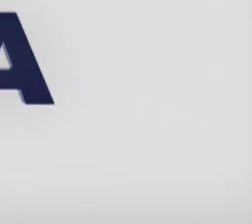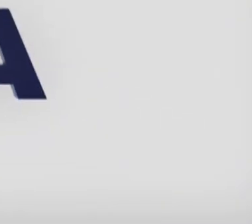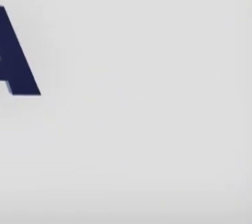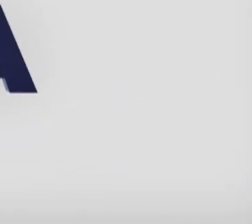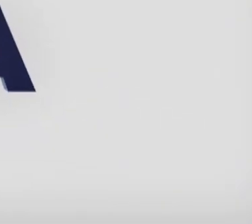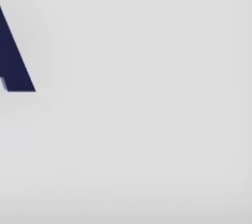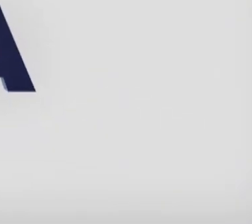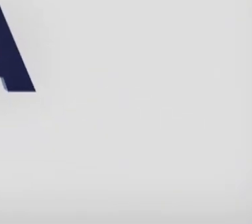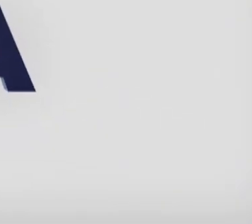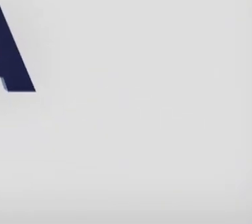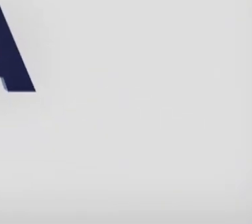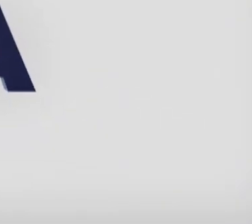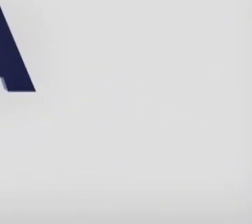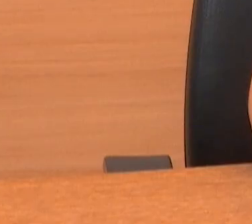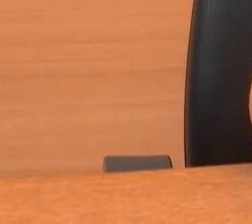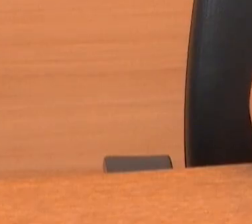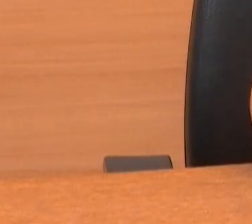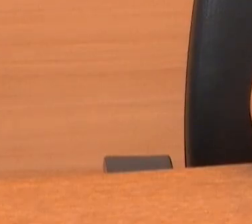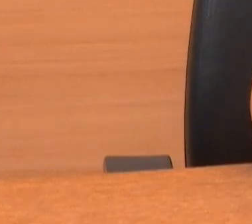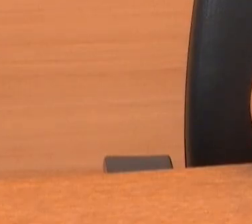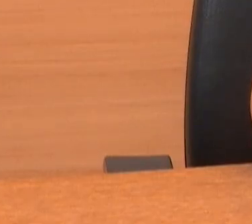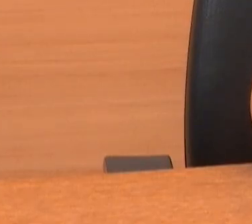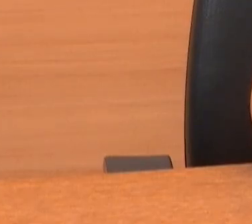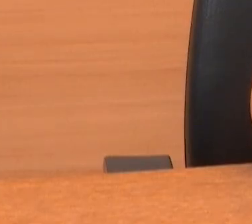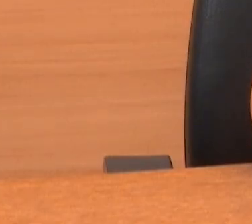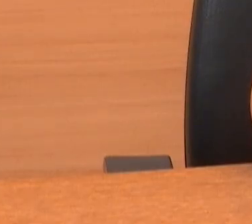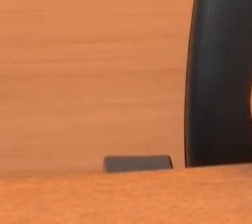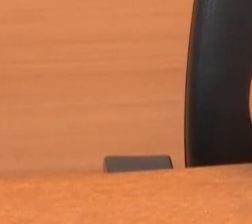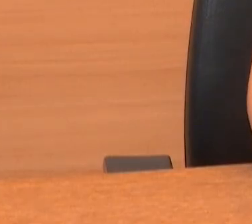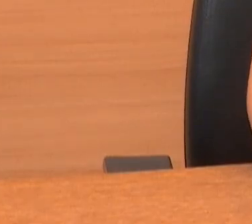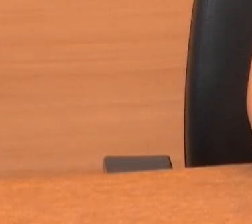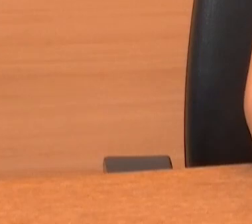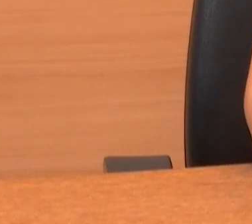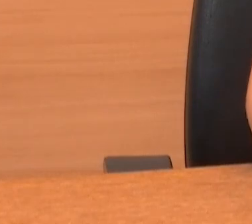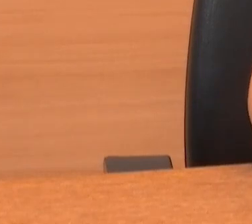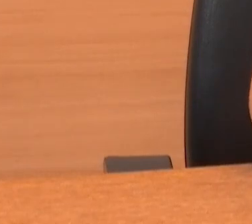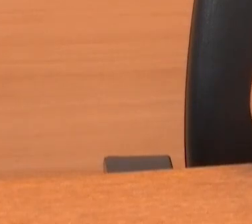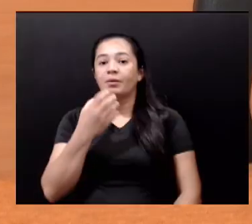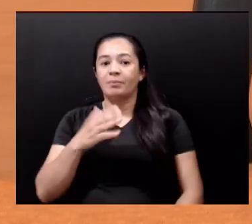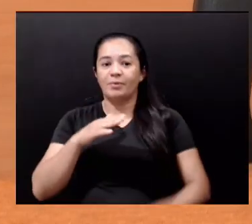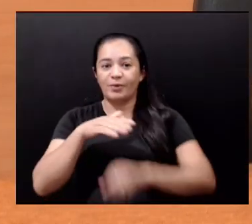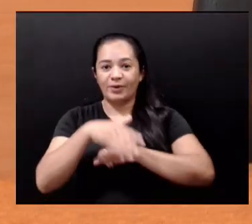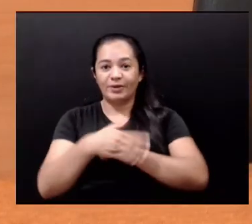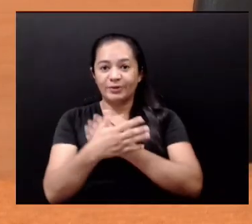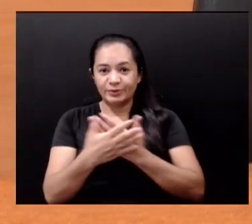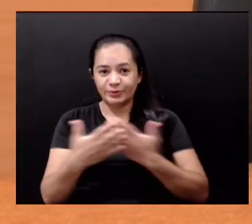TV Câmara, Campinas. Boa noite a todas e todos.